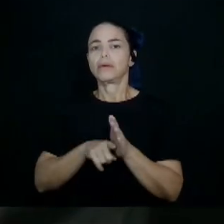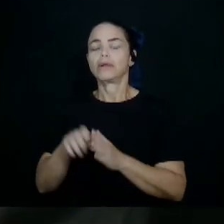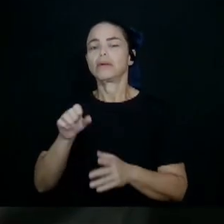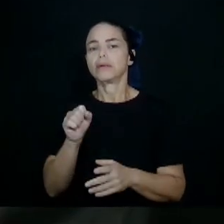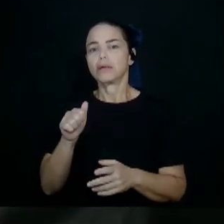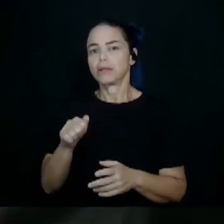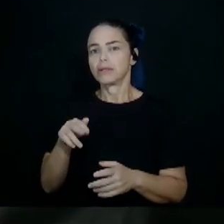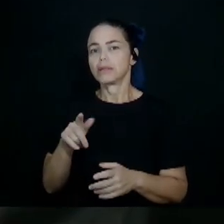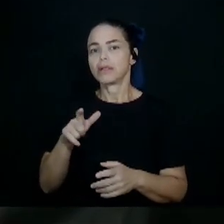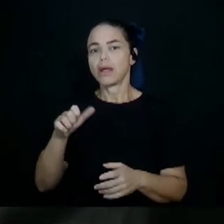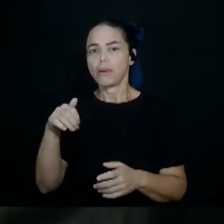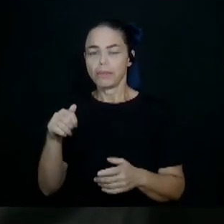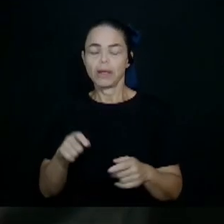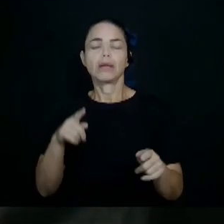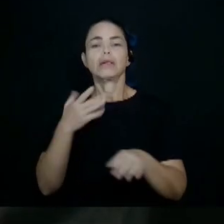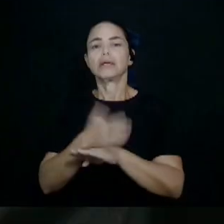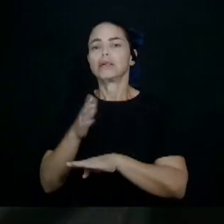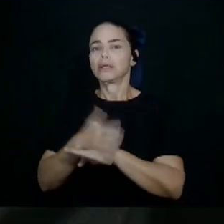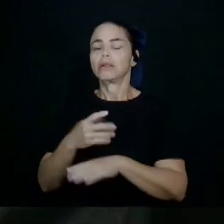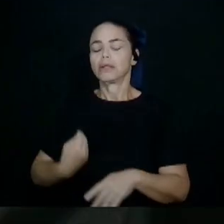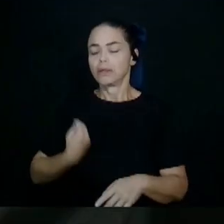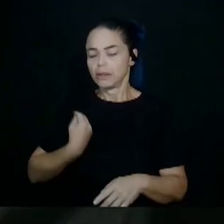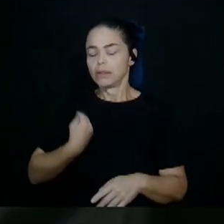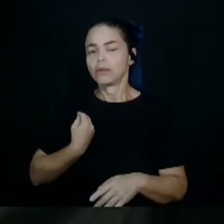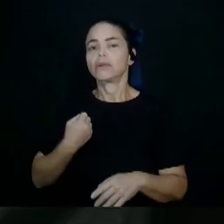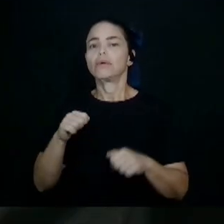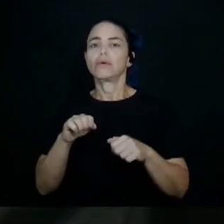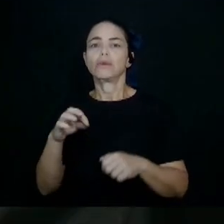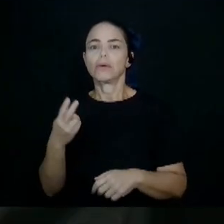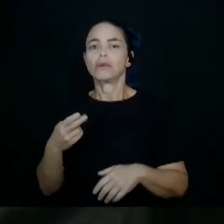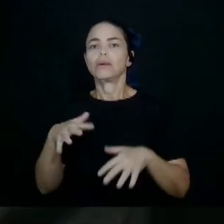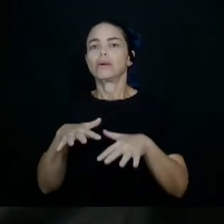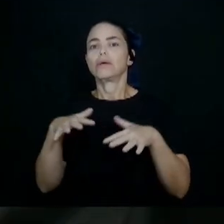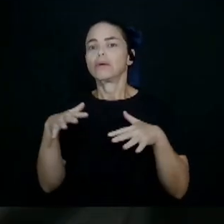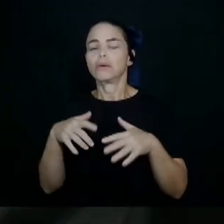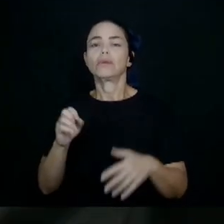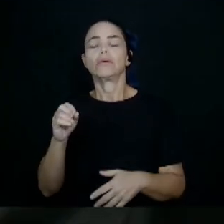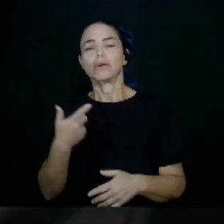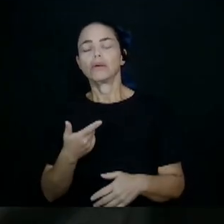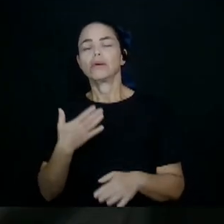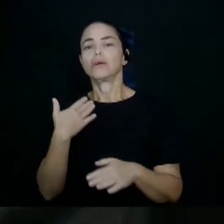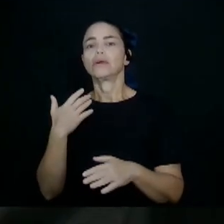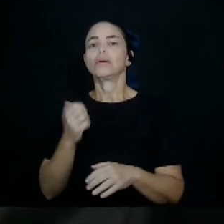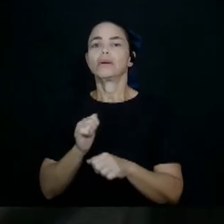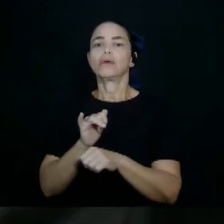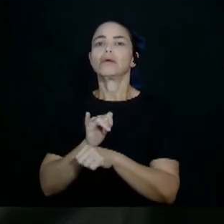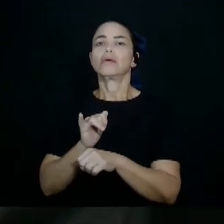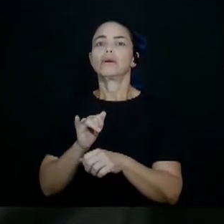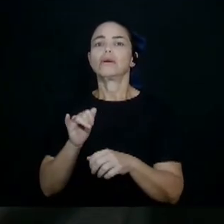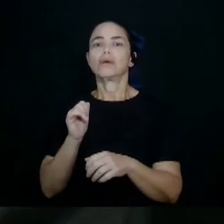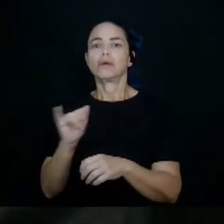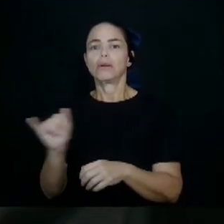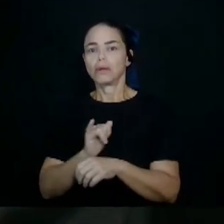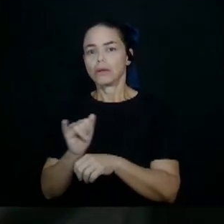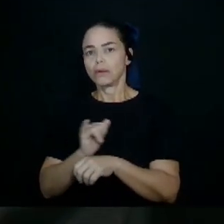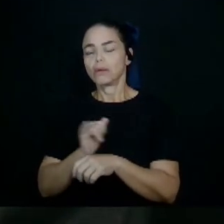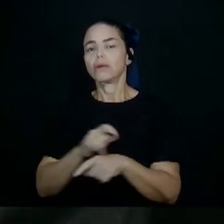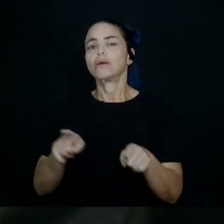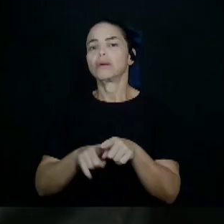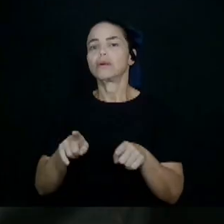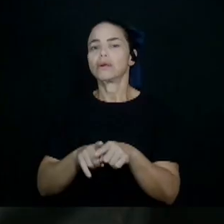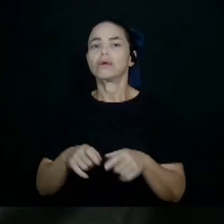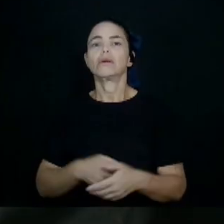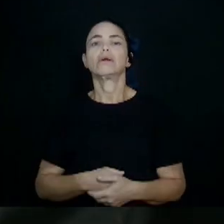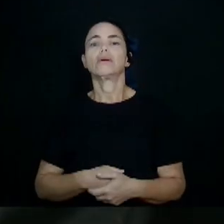Salles. Você pode participar presencialmente no plenário ou então através do nosso canal no YouTube, tá bom? Então,